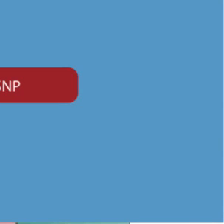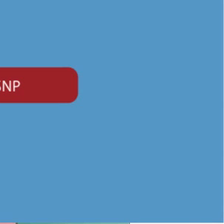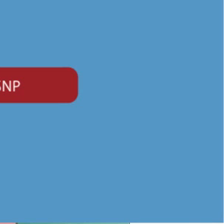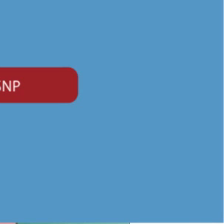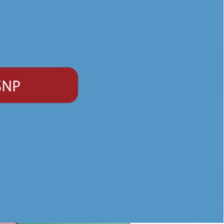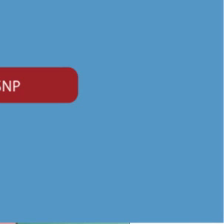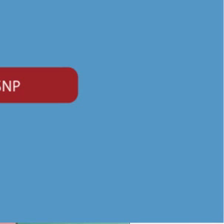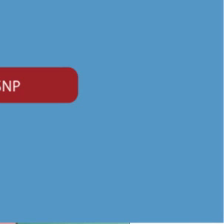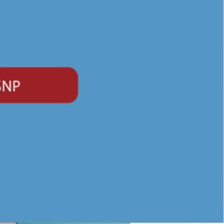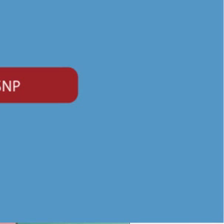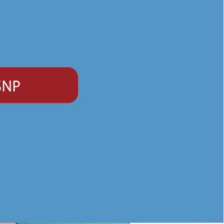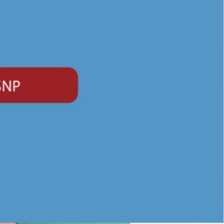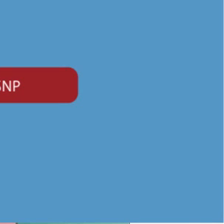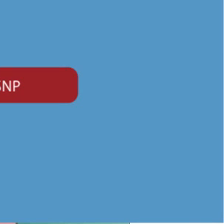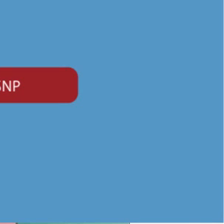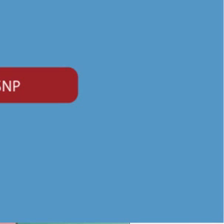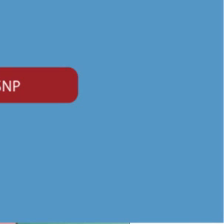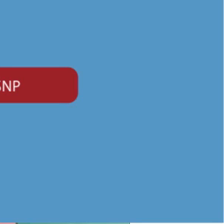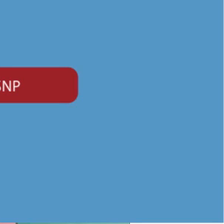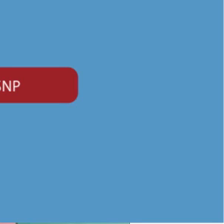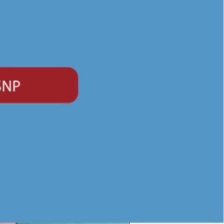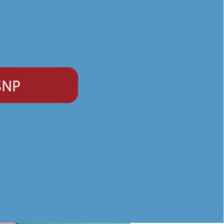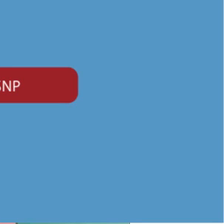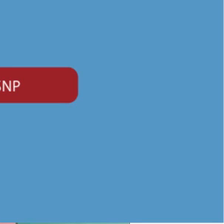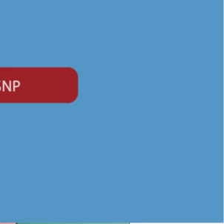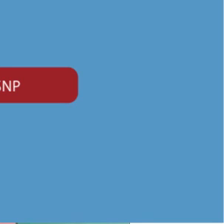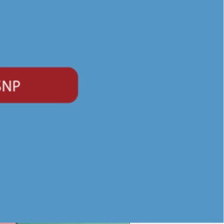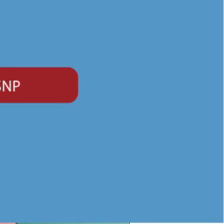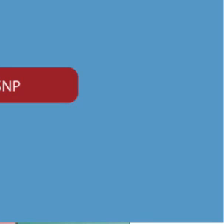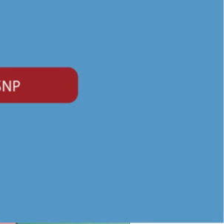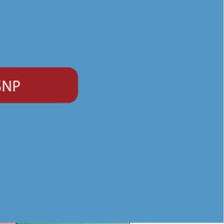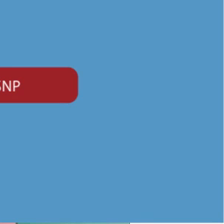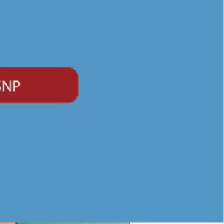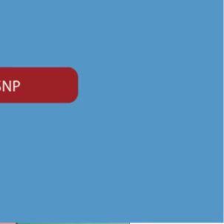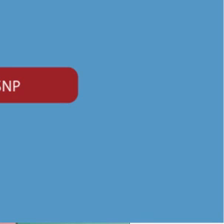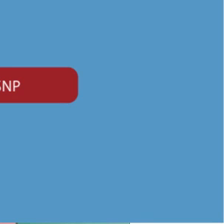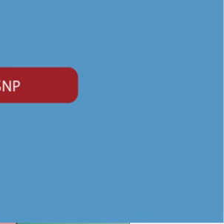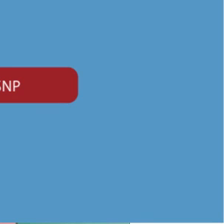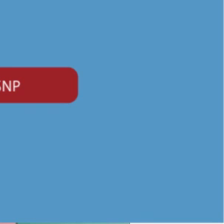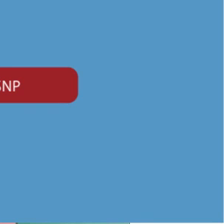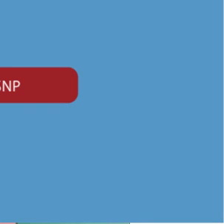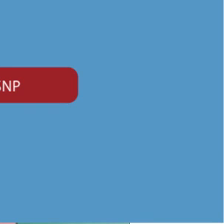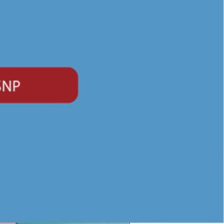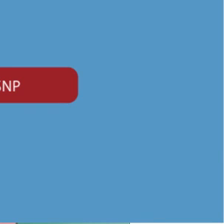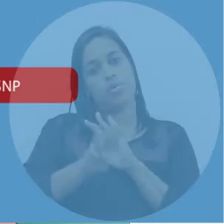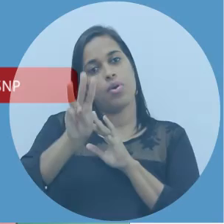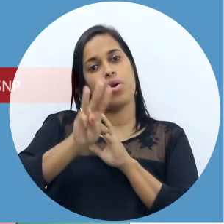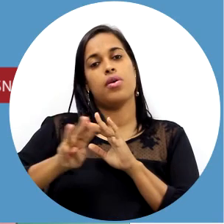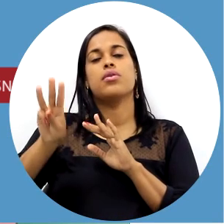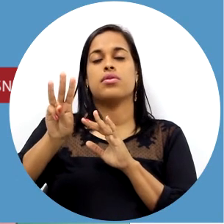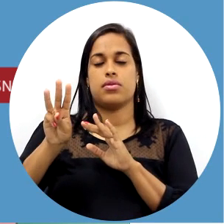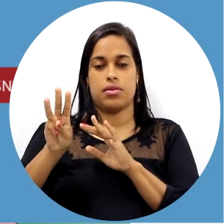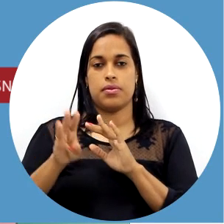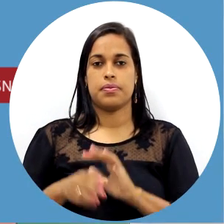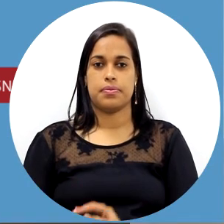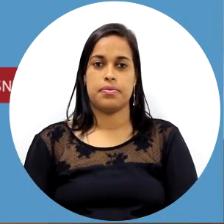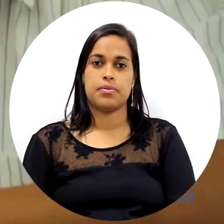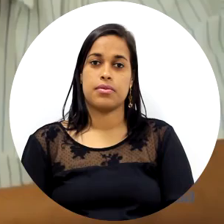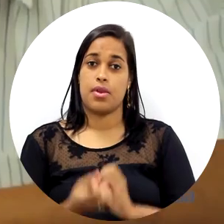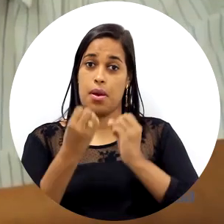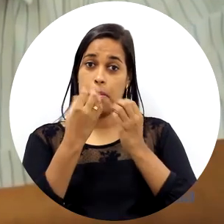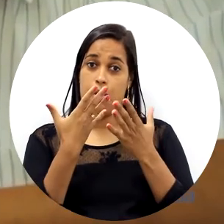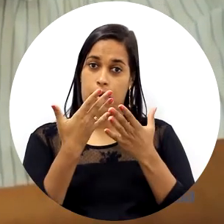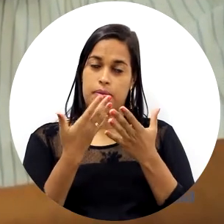utilizados, o XMPP, que é o protocolo usado pelo Jabber ou pelo Gtalk, e o protocolo da Microsoft para o MSN, que é o